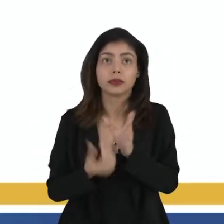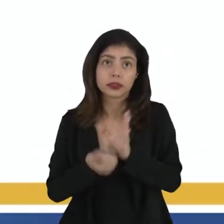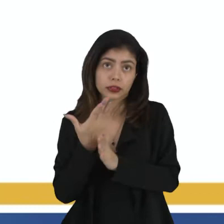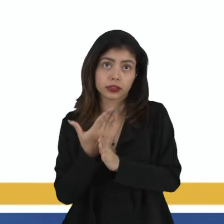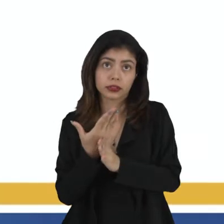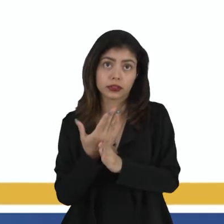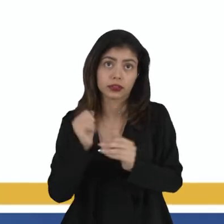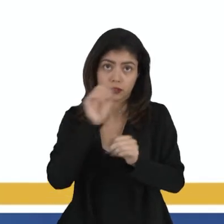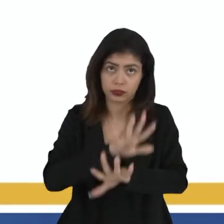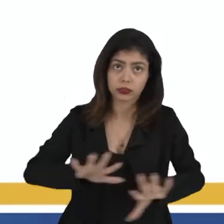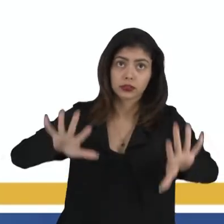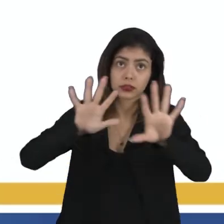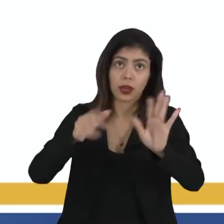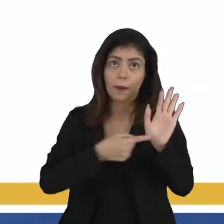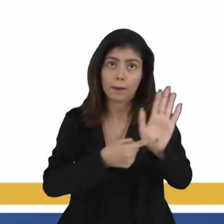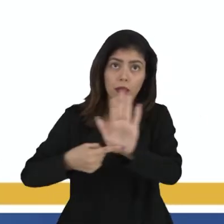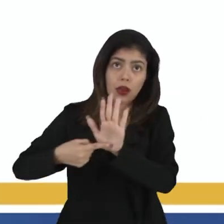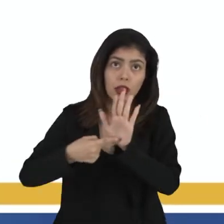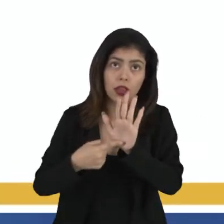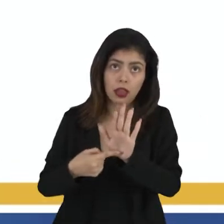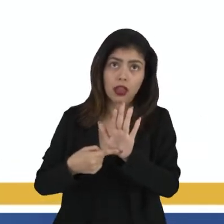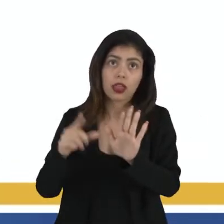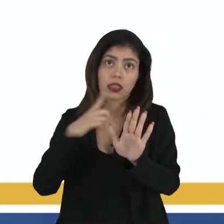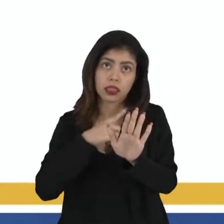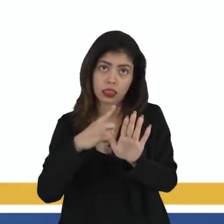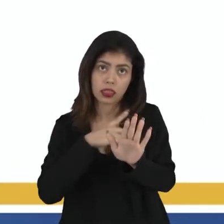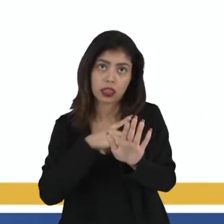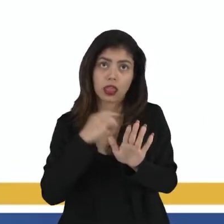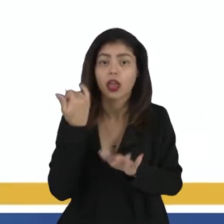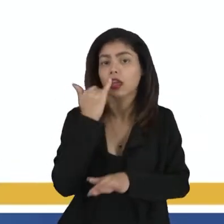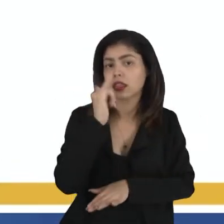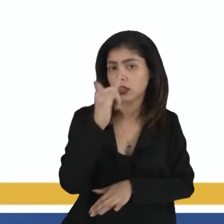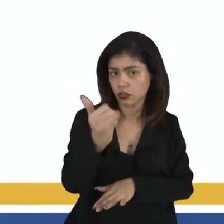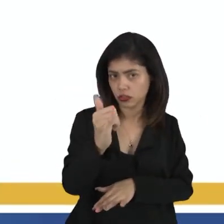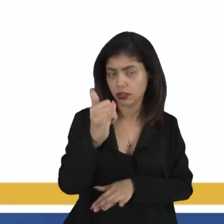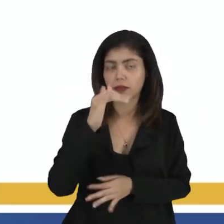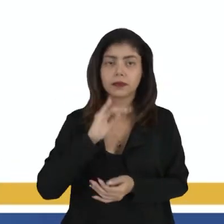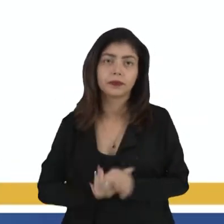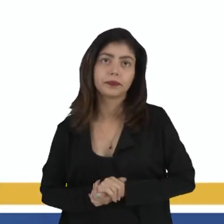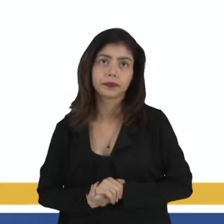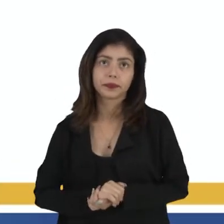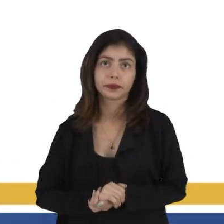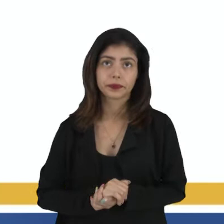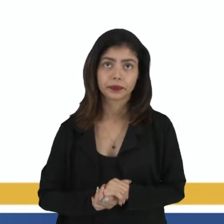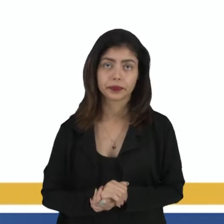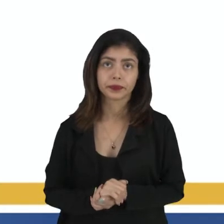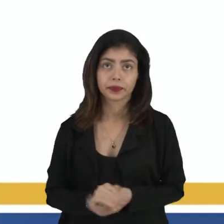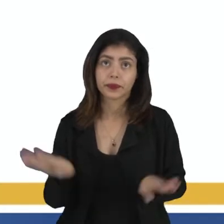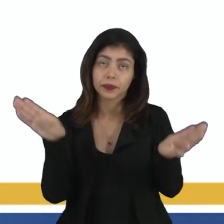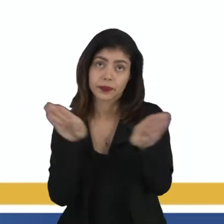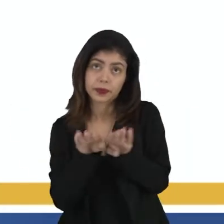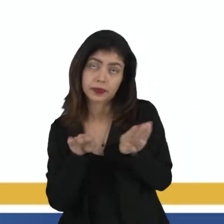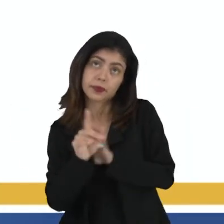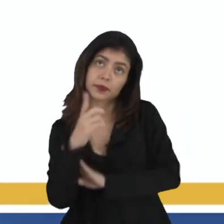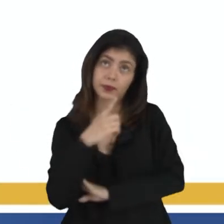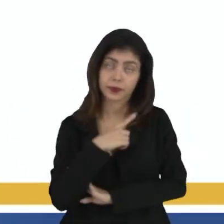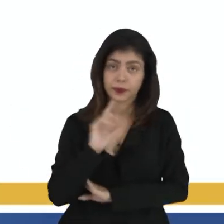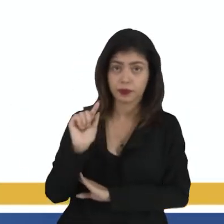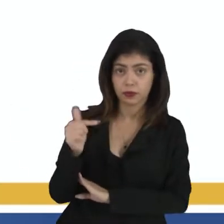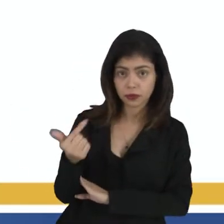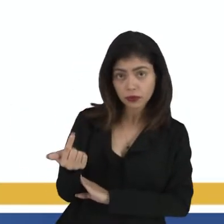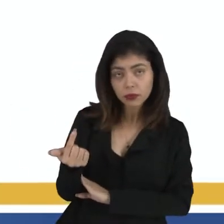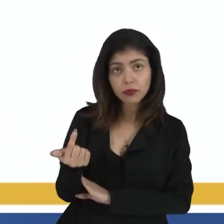em massa, proporcionada pela aplicação da energia elétrica. Nós temos um outro